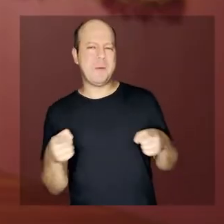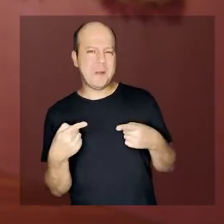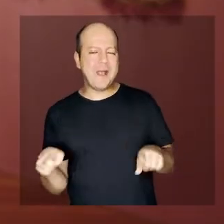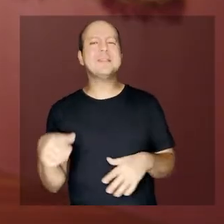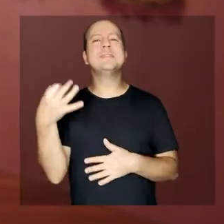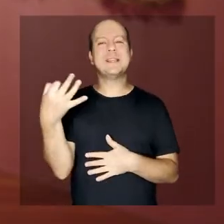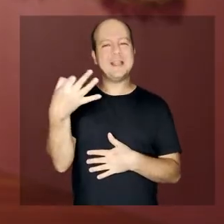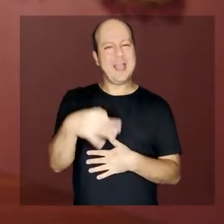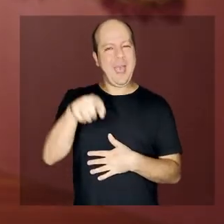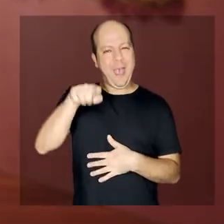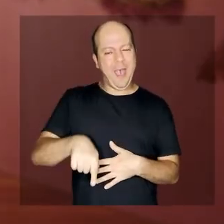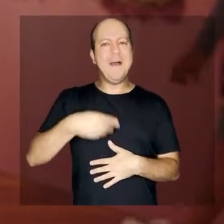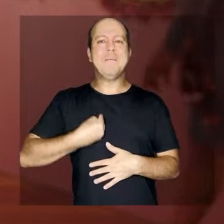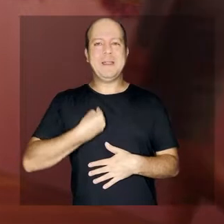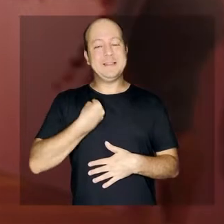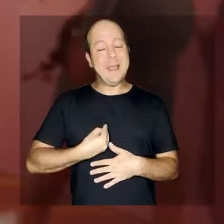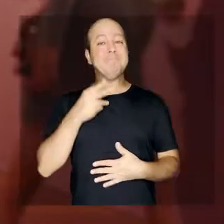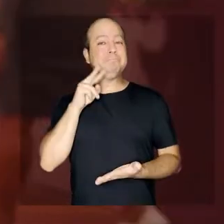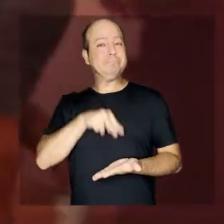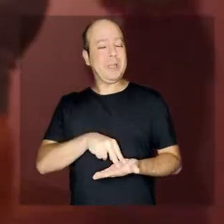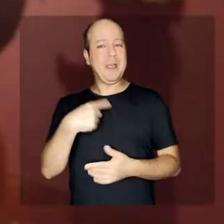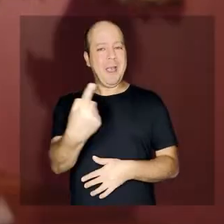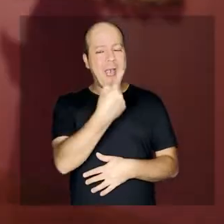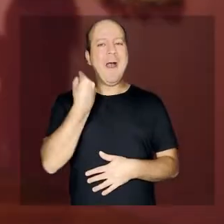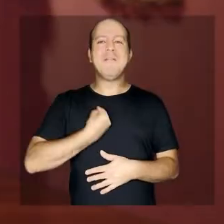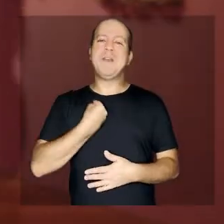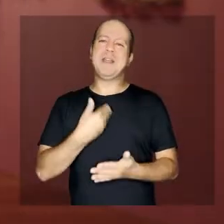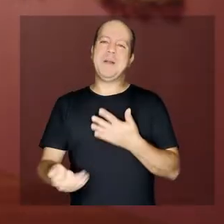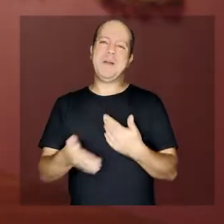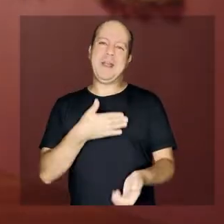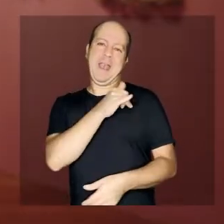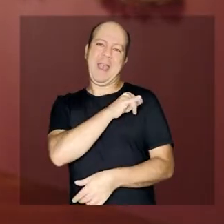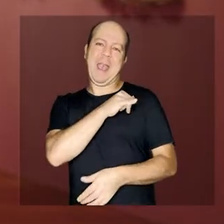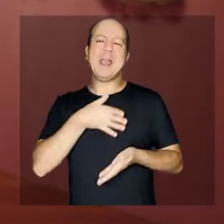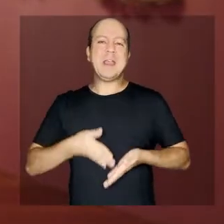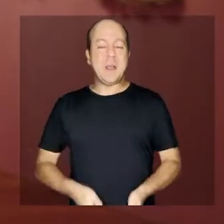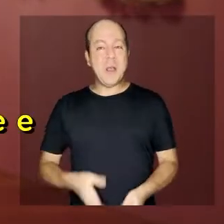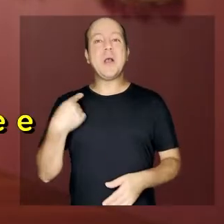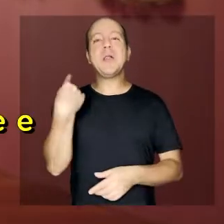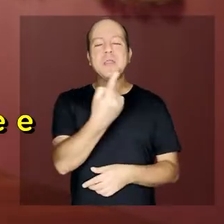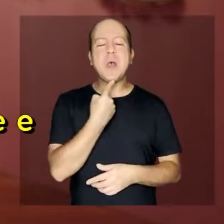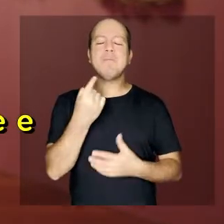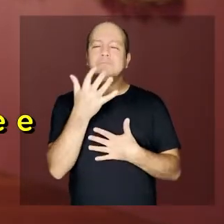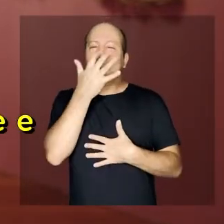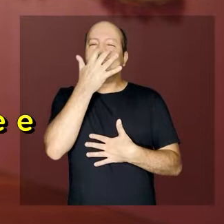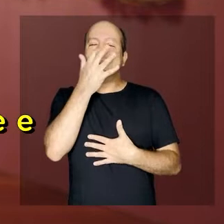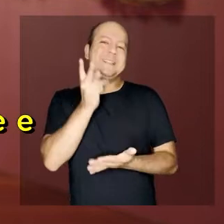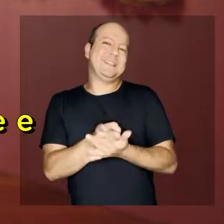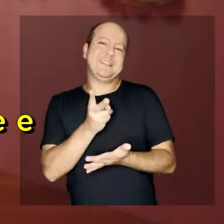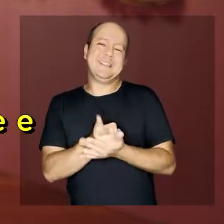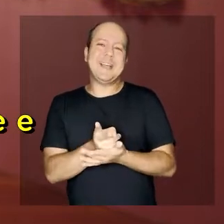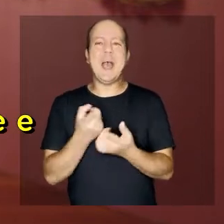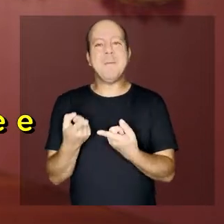Com certeza é presente muito presente na vida de todo e qualquer carioca e o Rio de Janeiro só